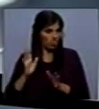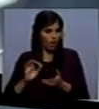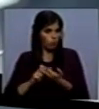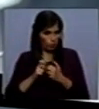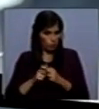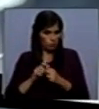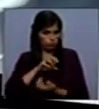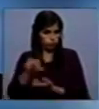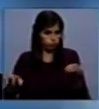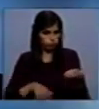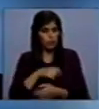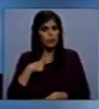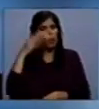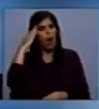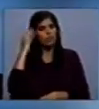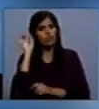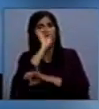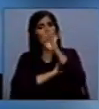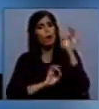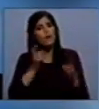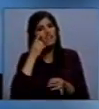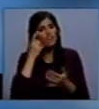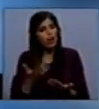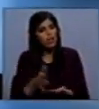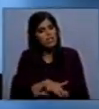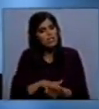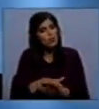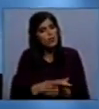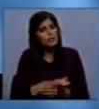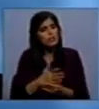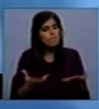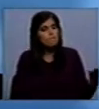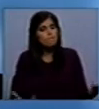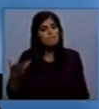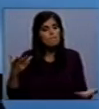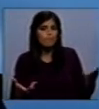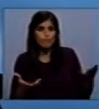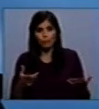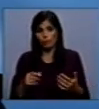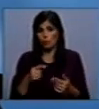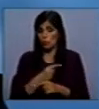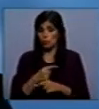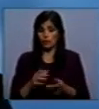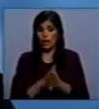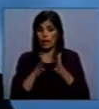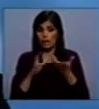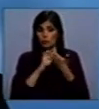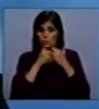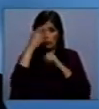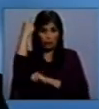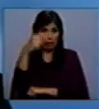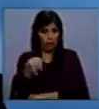eu penso que a europa está numa encruzilhada não é ali a xuxa os grandes problemas que ser vizinho a a